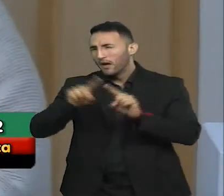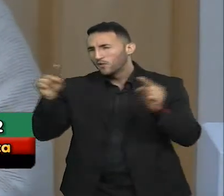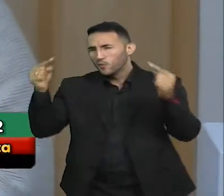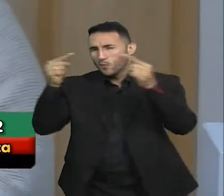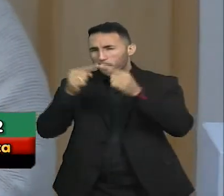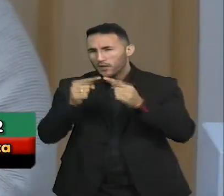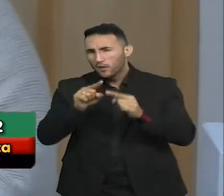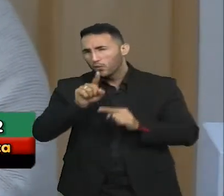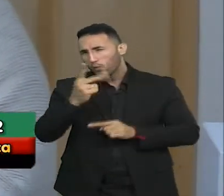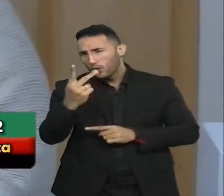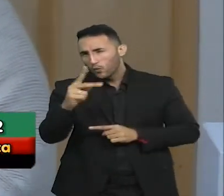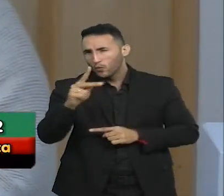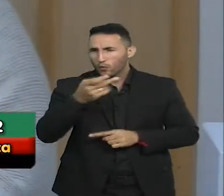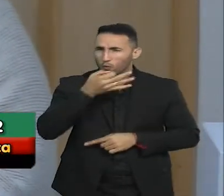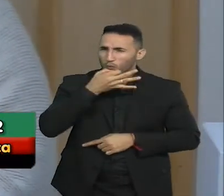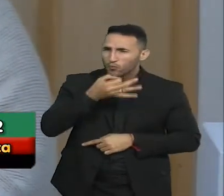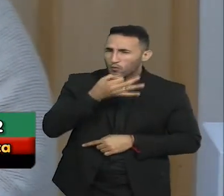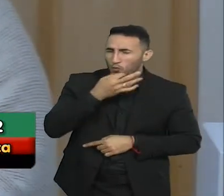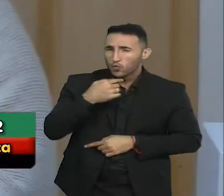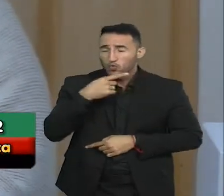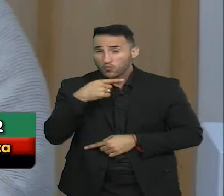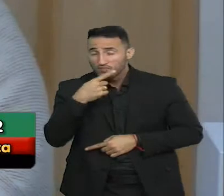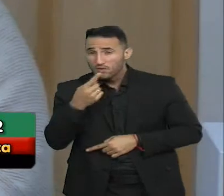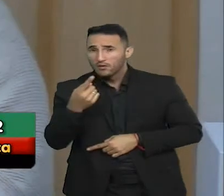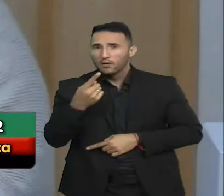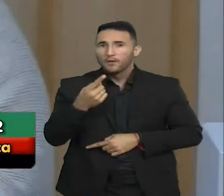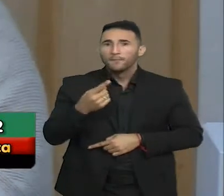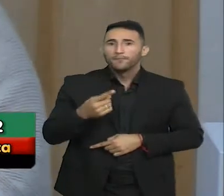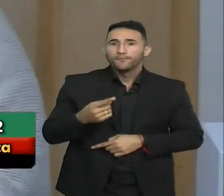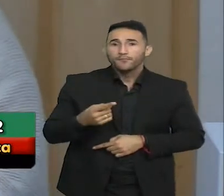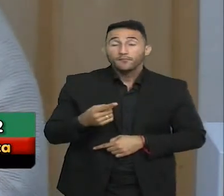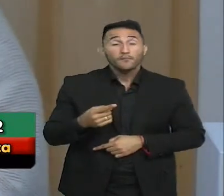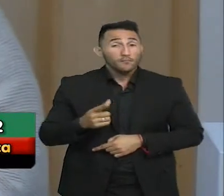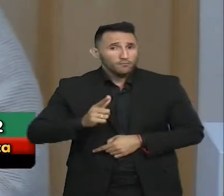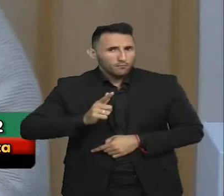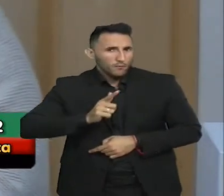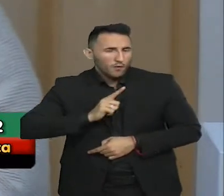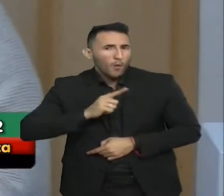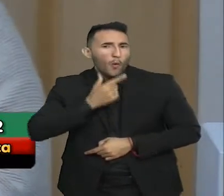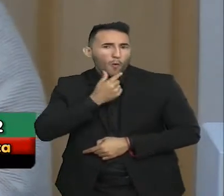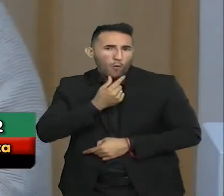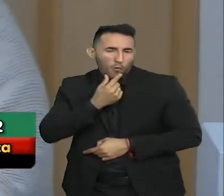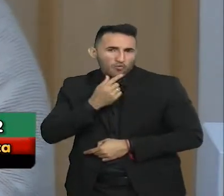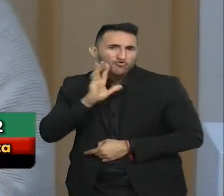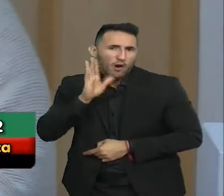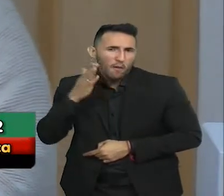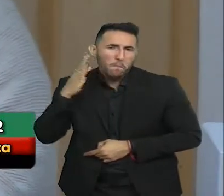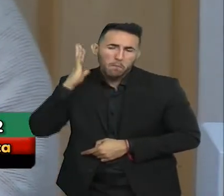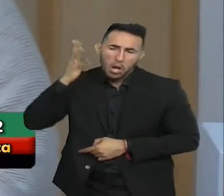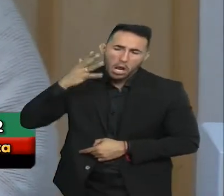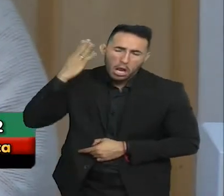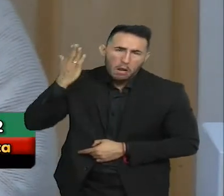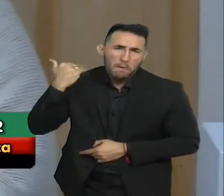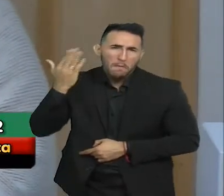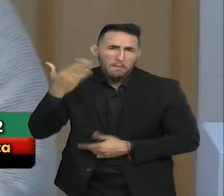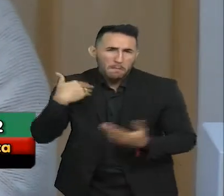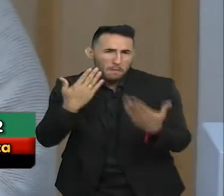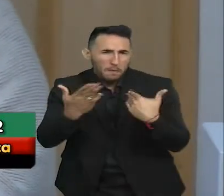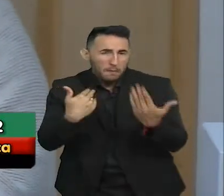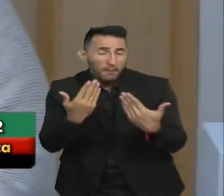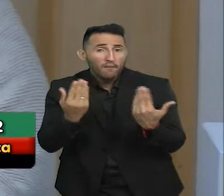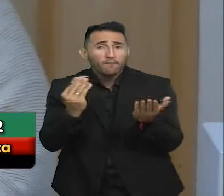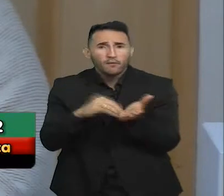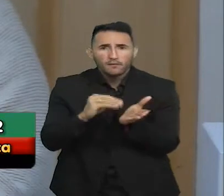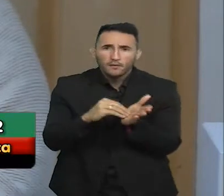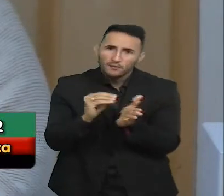sentido, Priscila, e a todos que nos ouvem, Baba Zazi vem trazendo essa discussão desde a época que a gente era coordenadoria, que é o momento